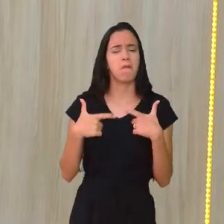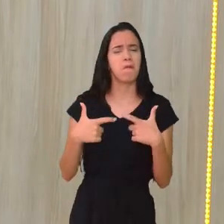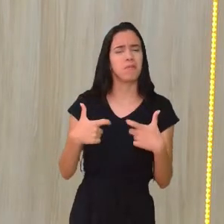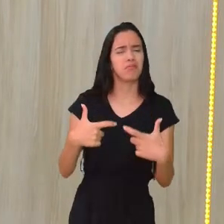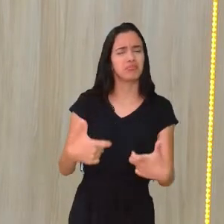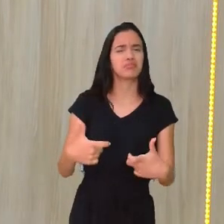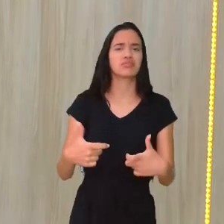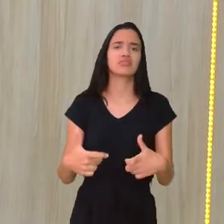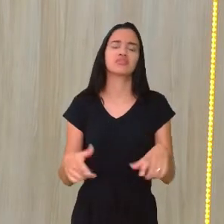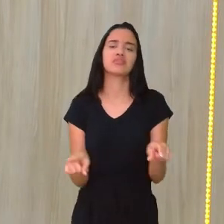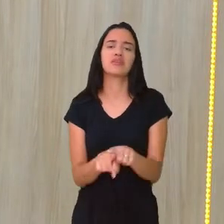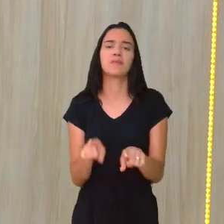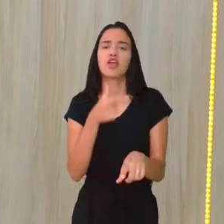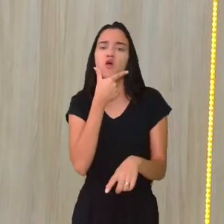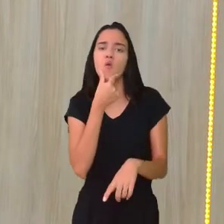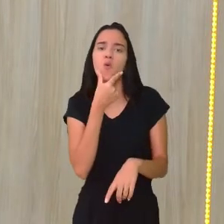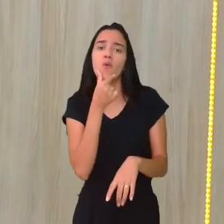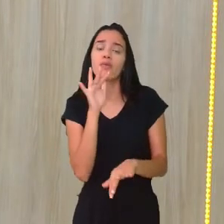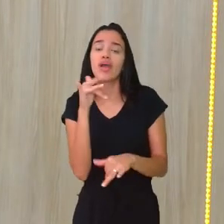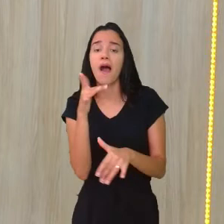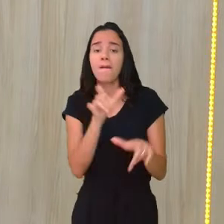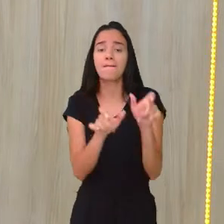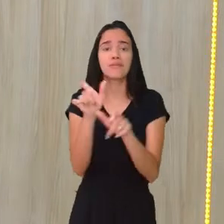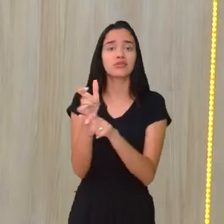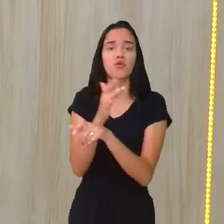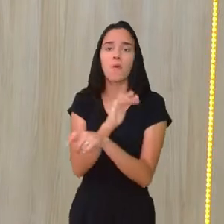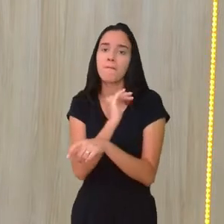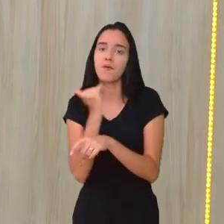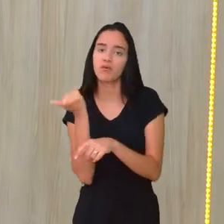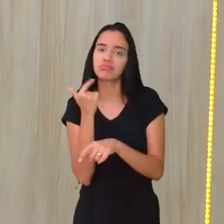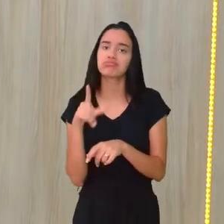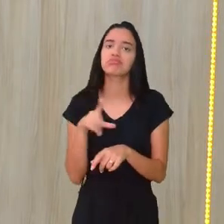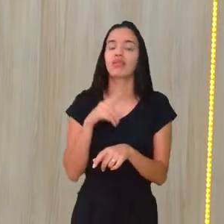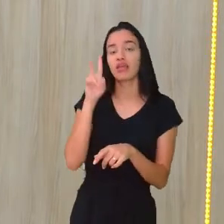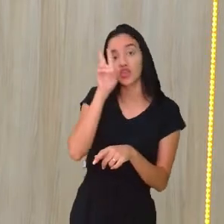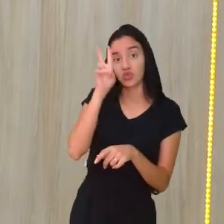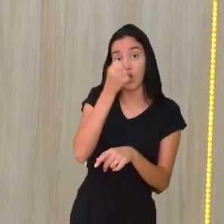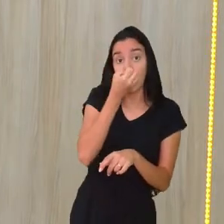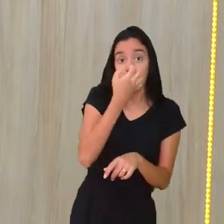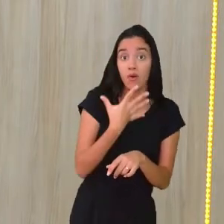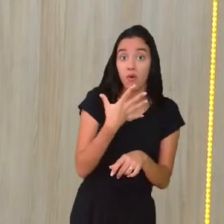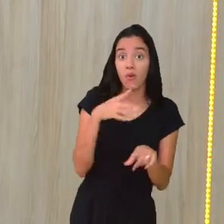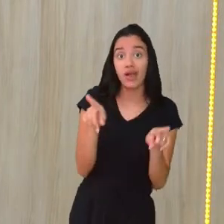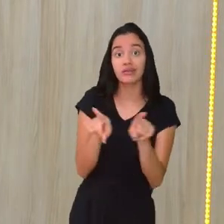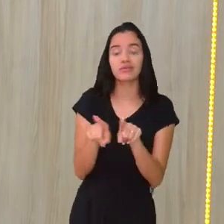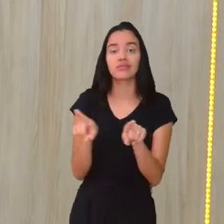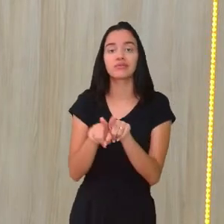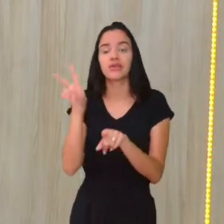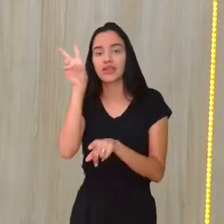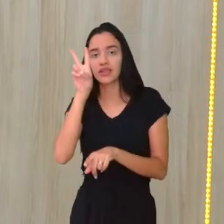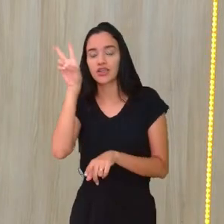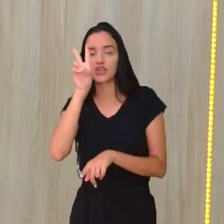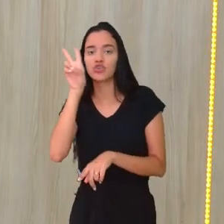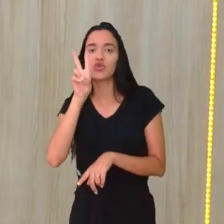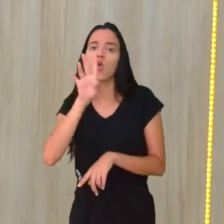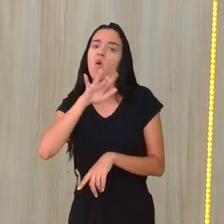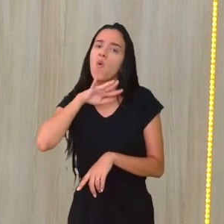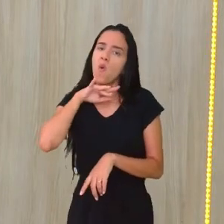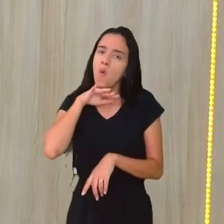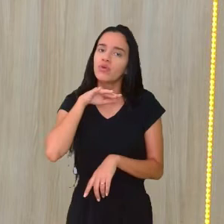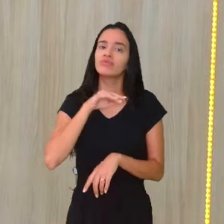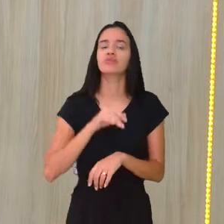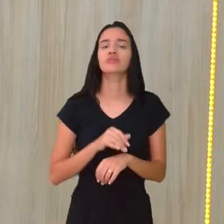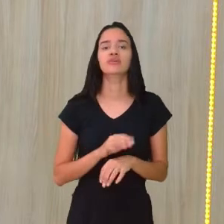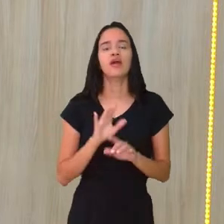de gladiadores, onde pessoas morriam. Então tem a história boa e a história também ruim, não é, por trás de tudo